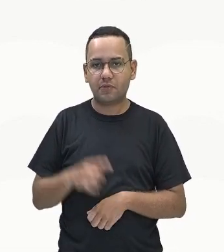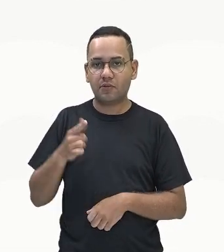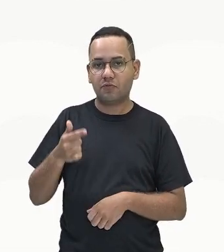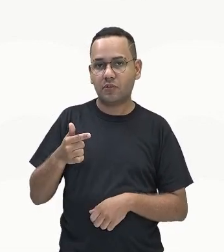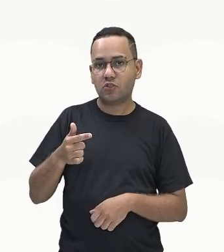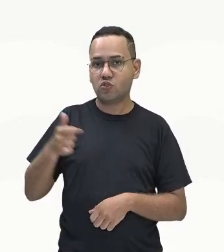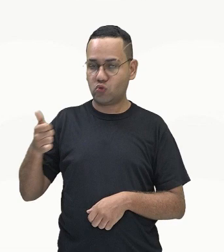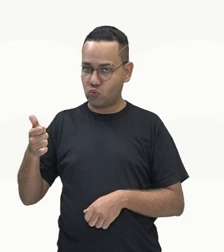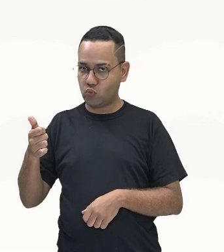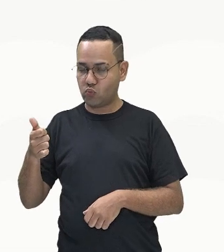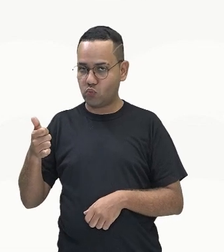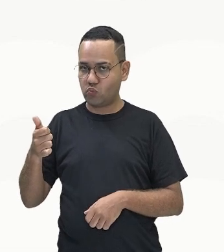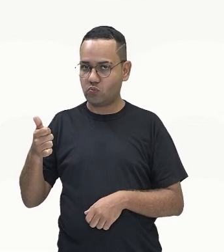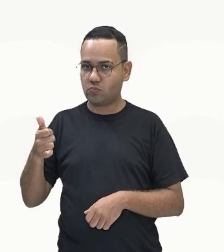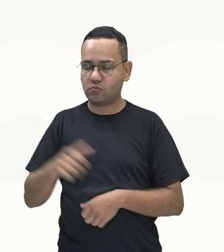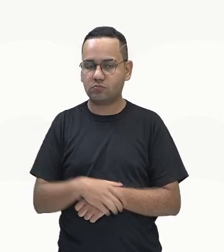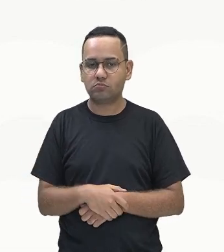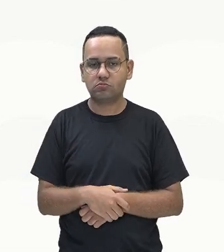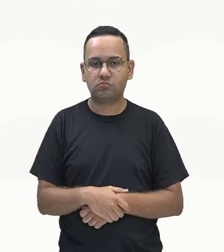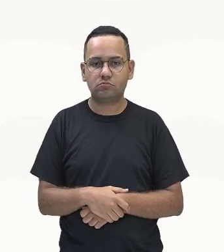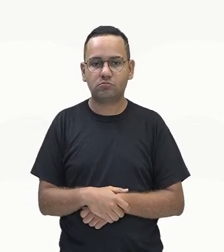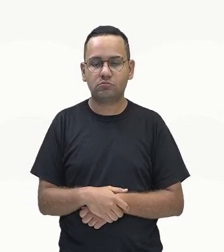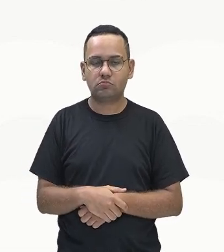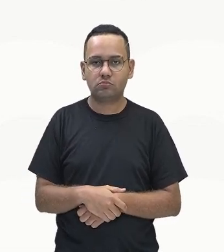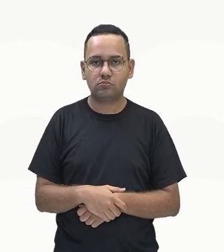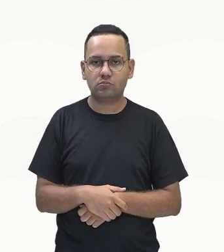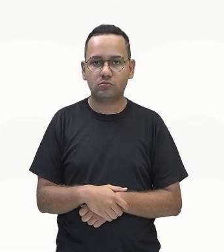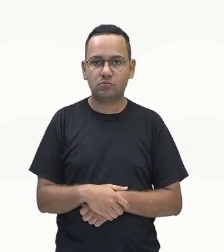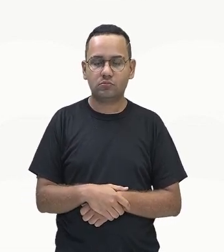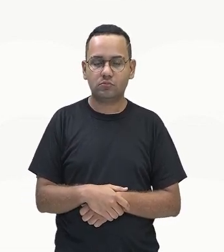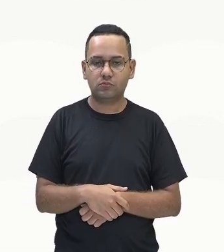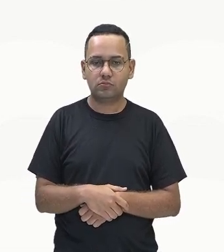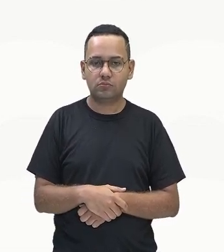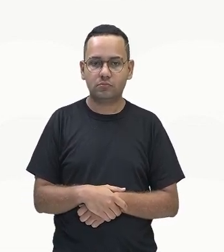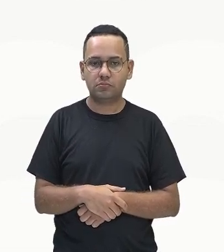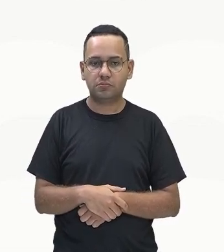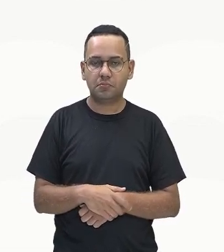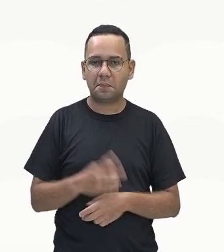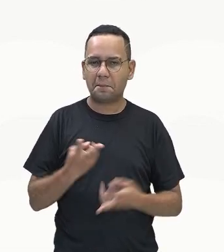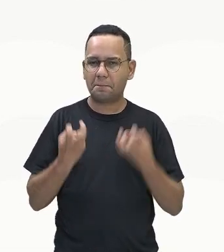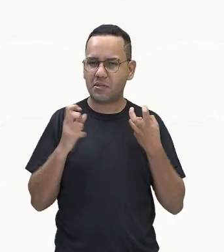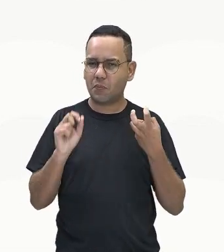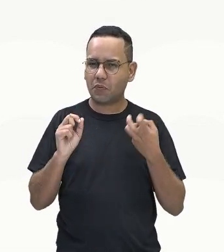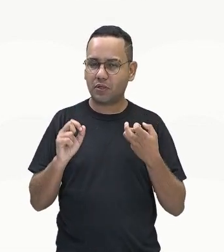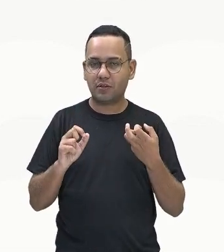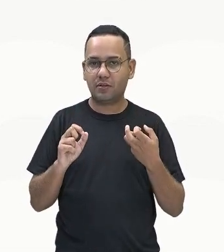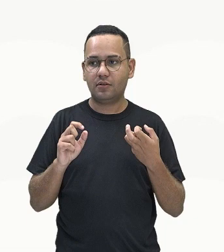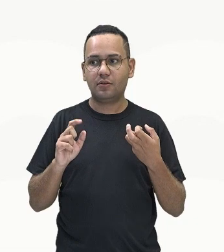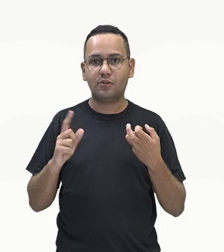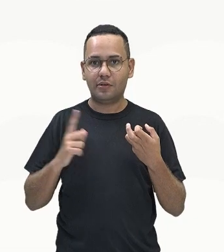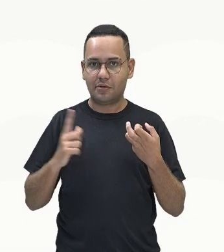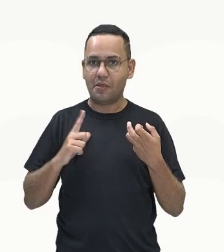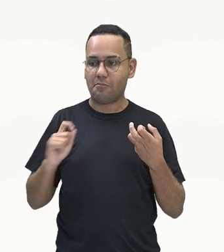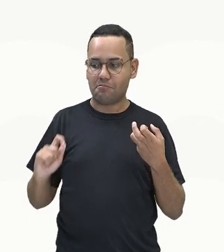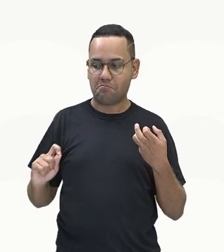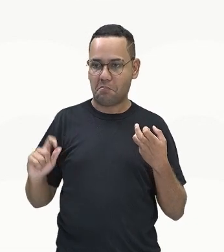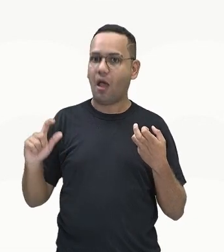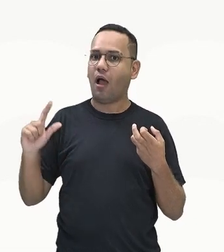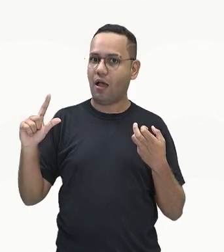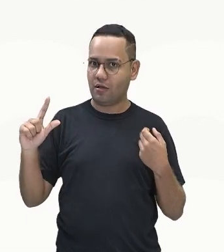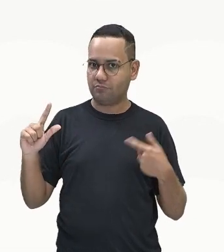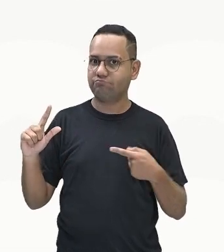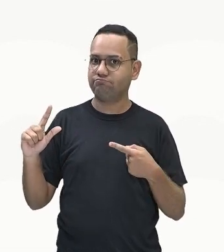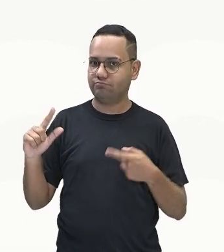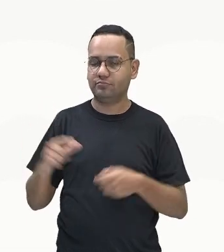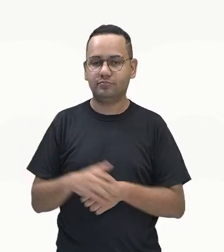tirando os 100 ali do meu capital no início. Tá? Então, observe que já começou a ficar maior. No terceiro